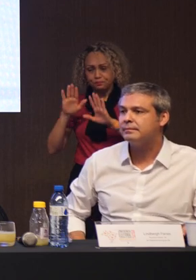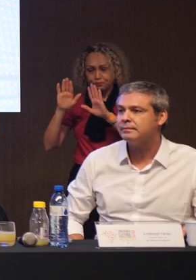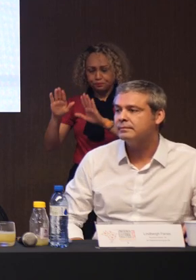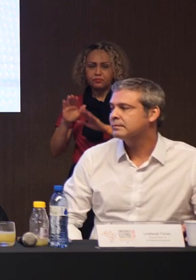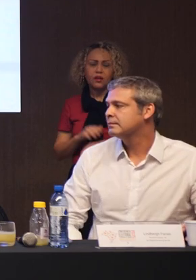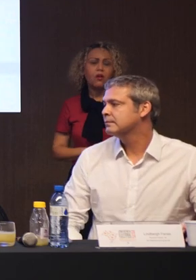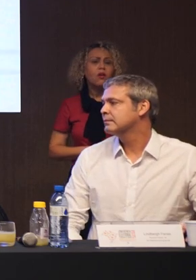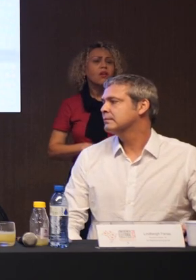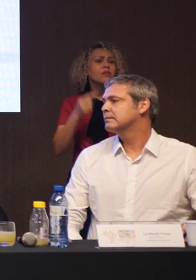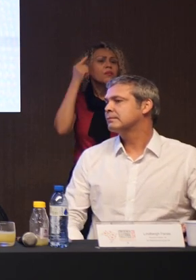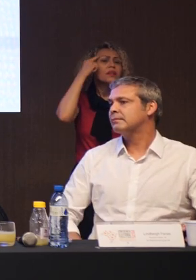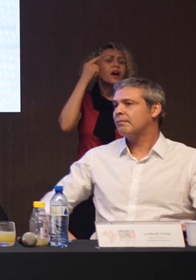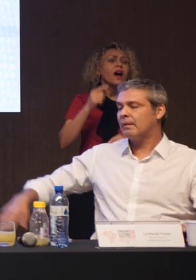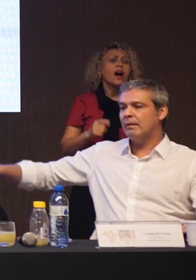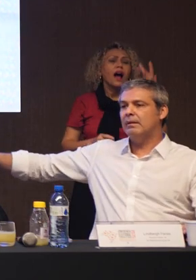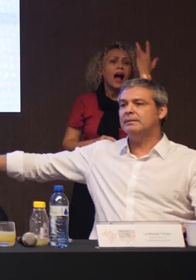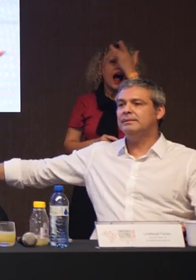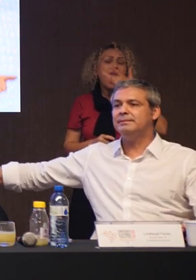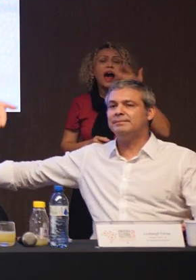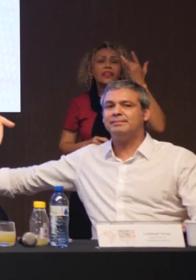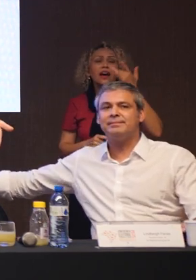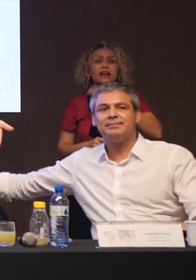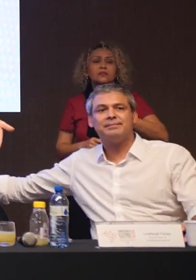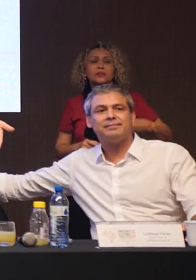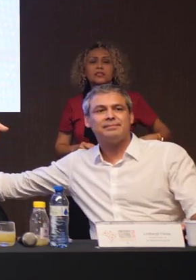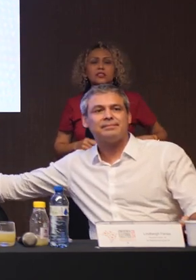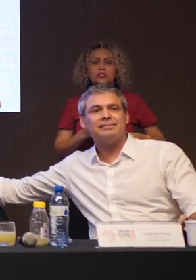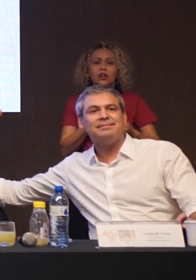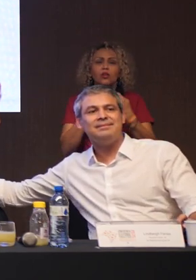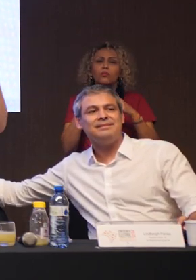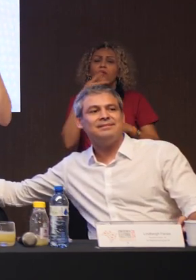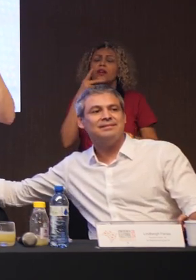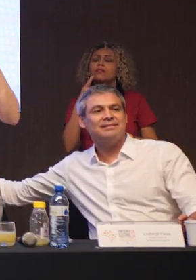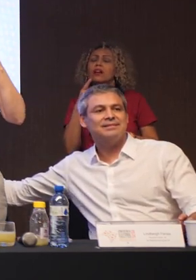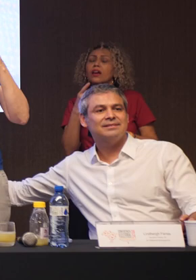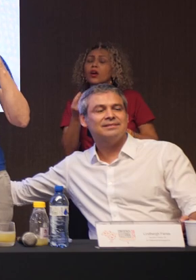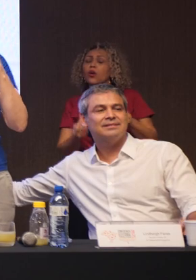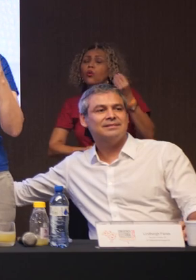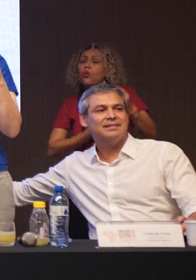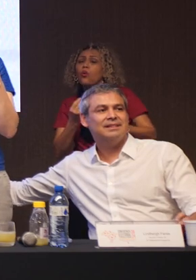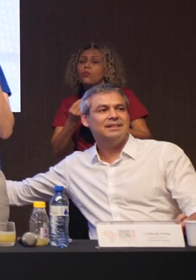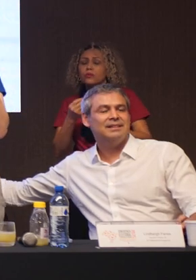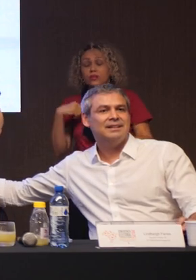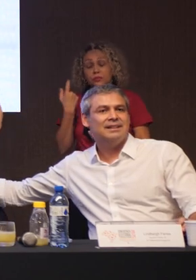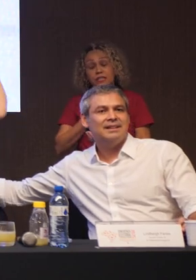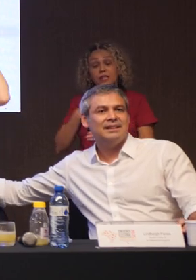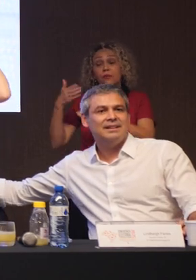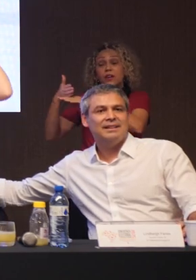todos os dias para onde vai, onde será atendido. Como nós vamos conectar nas